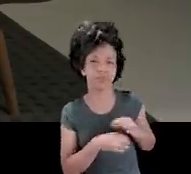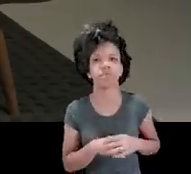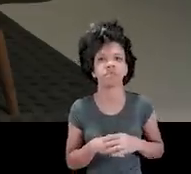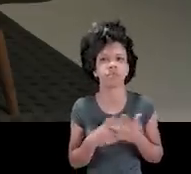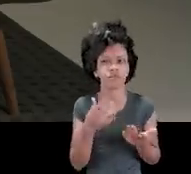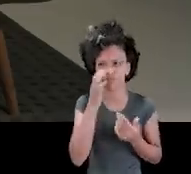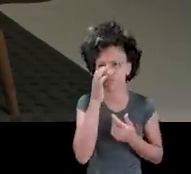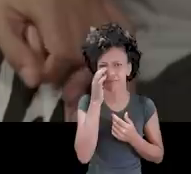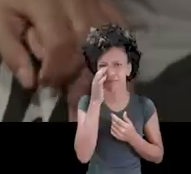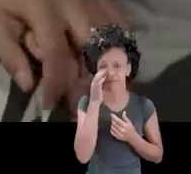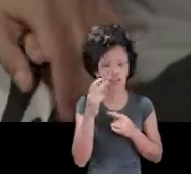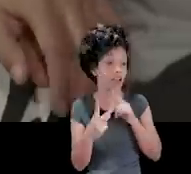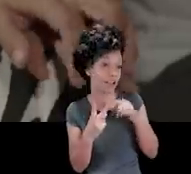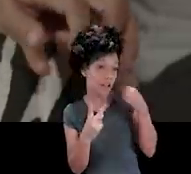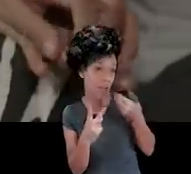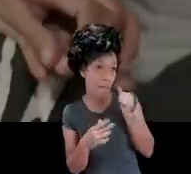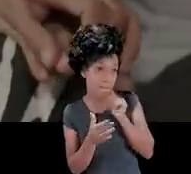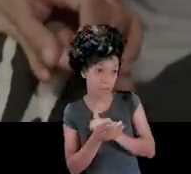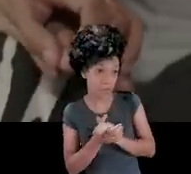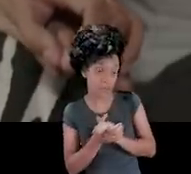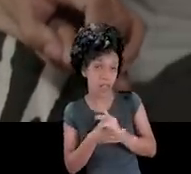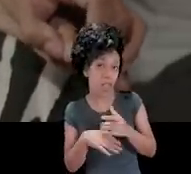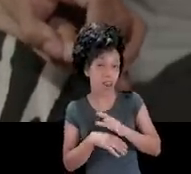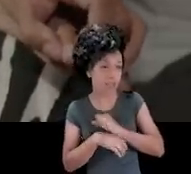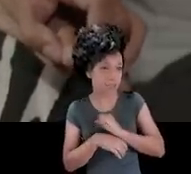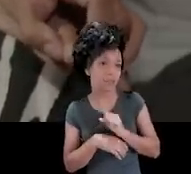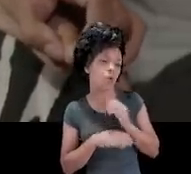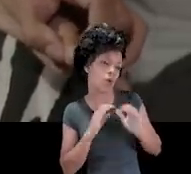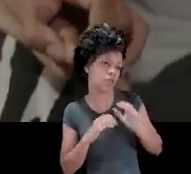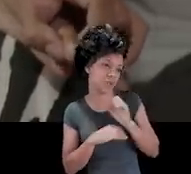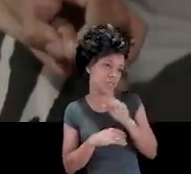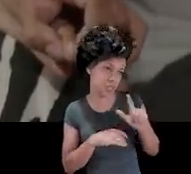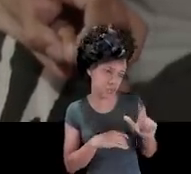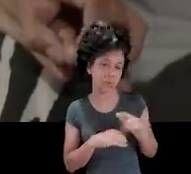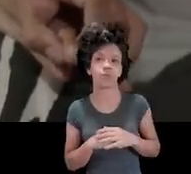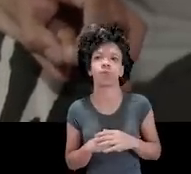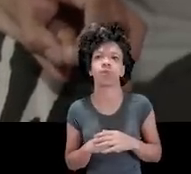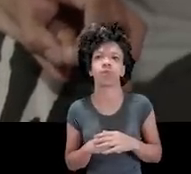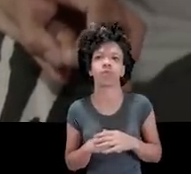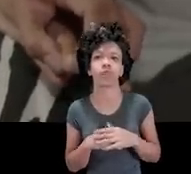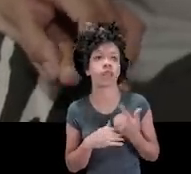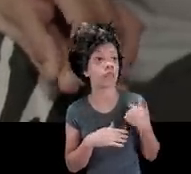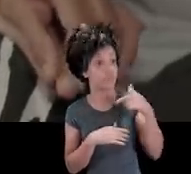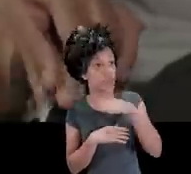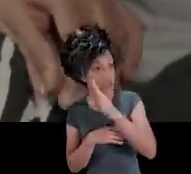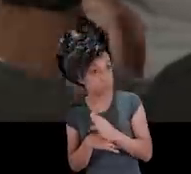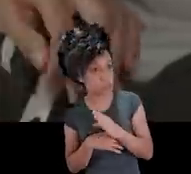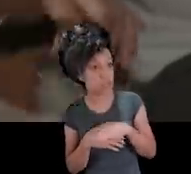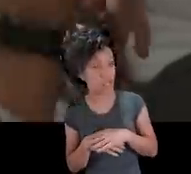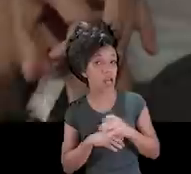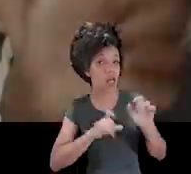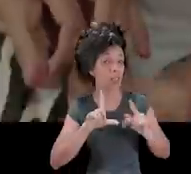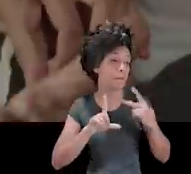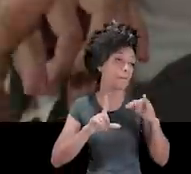E... Uma outra ocasião, a minha esposa é fã do cantor Sil, né? E ele veio ao Brasil, na época que o Pânico ainda